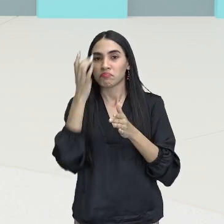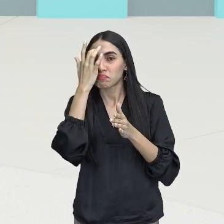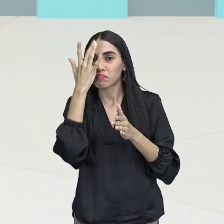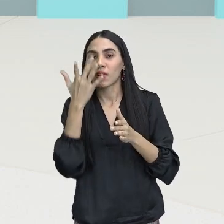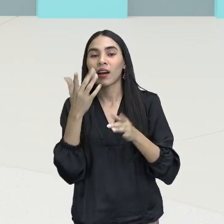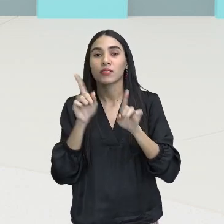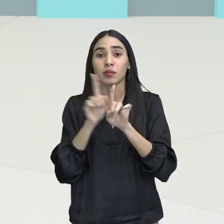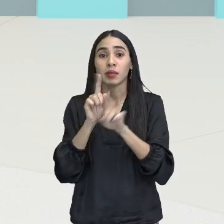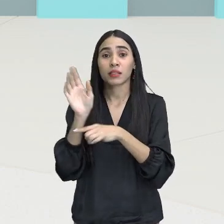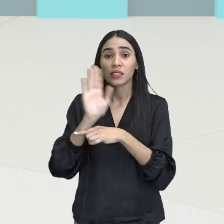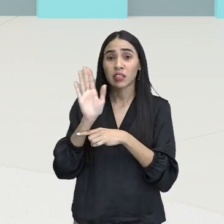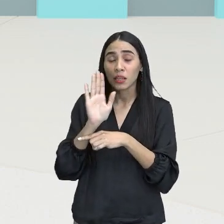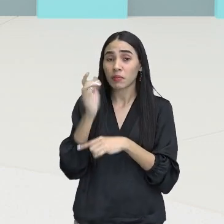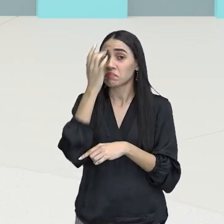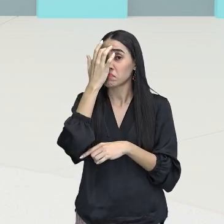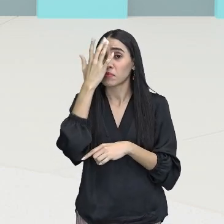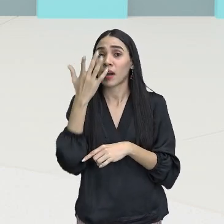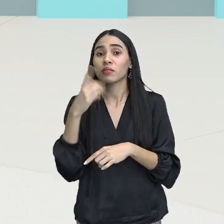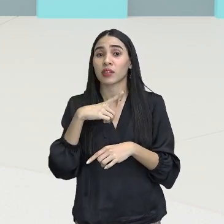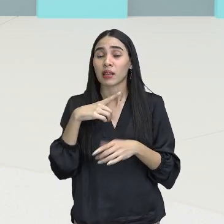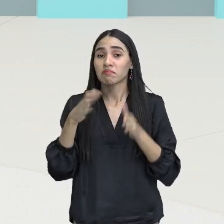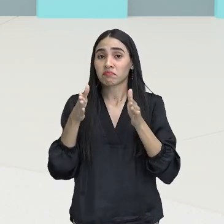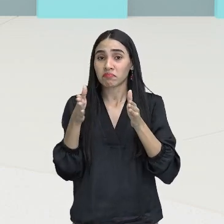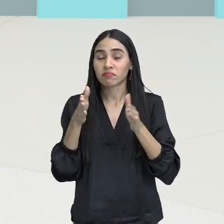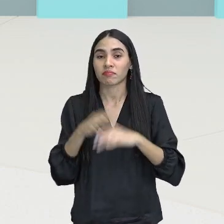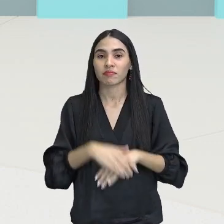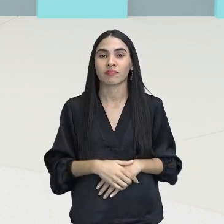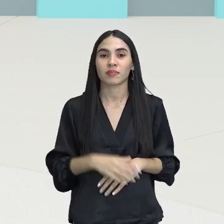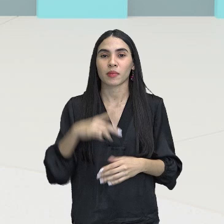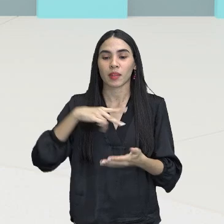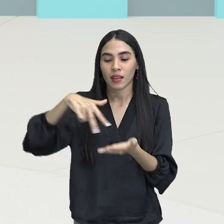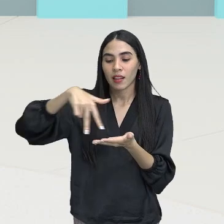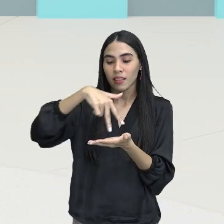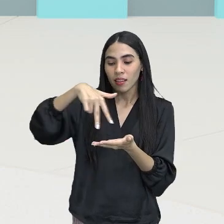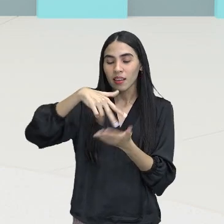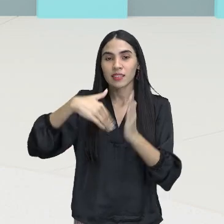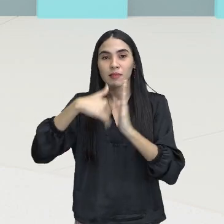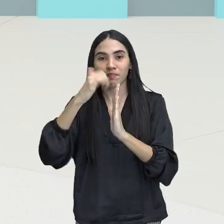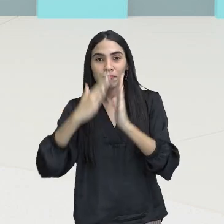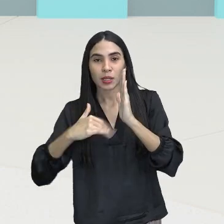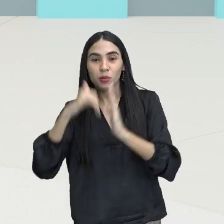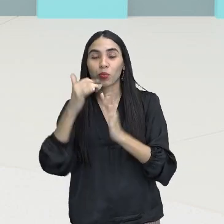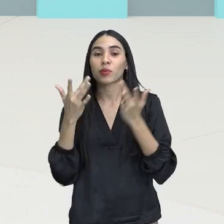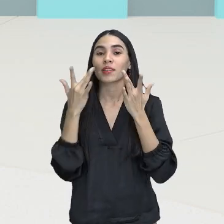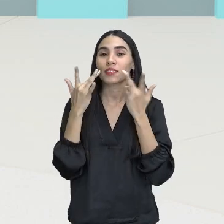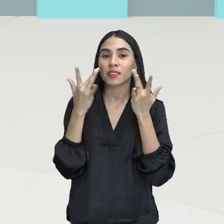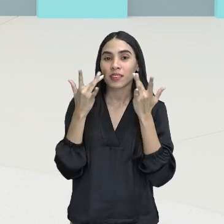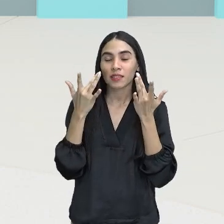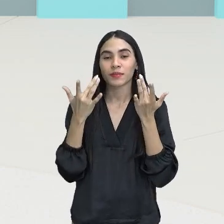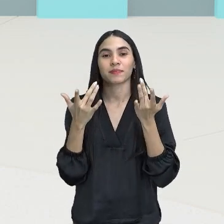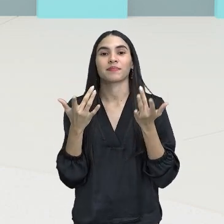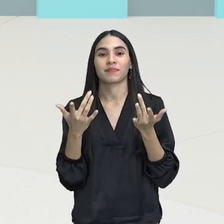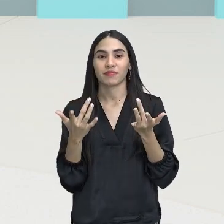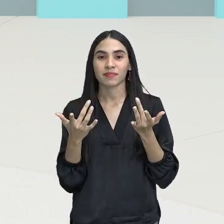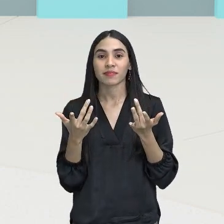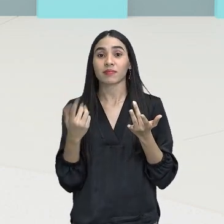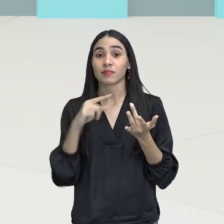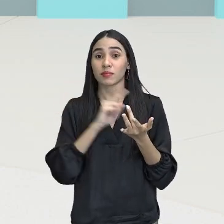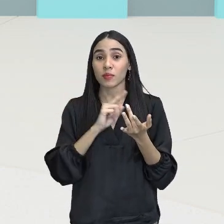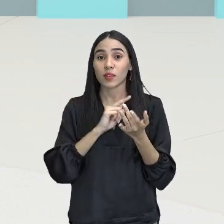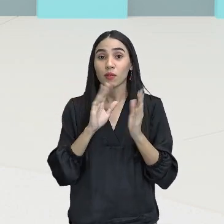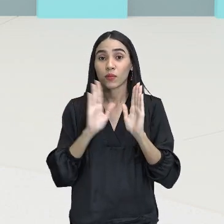do cinema, e da dança, e da pintura, do teatro. Ora, quando